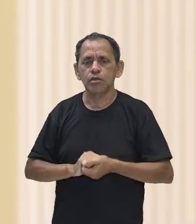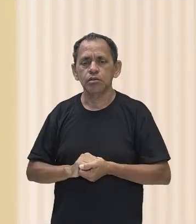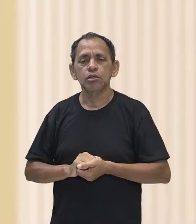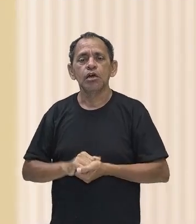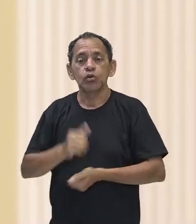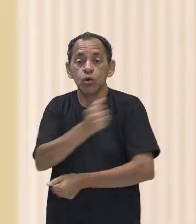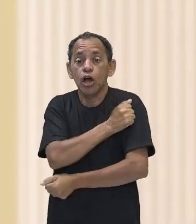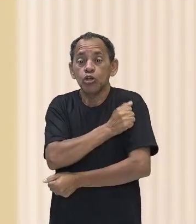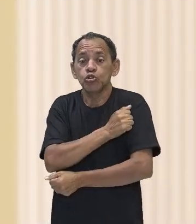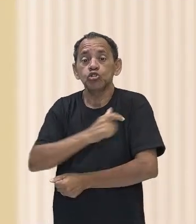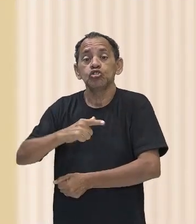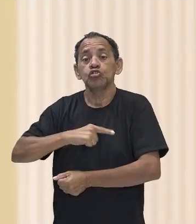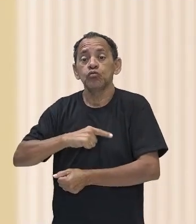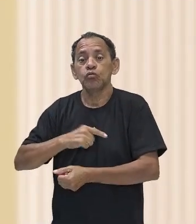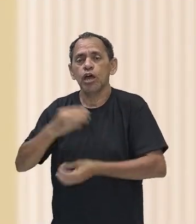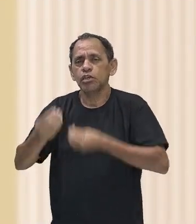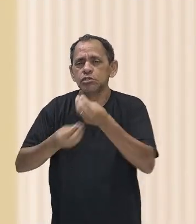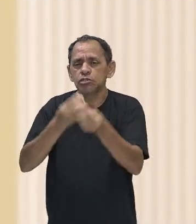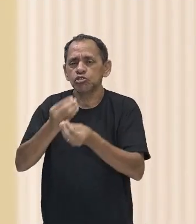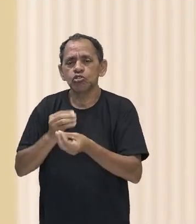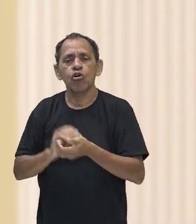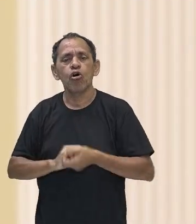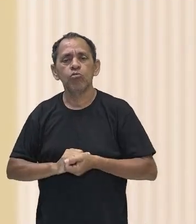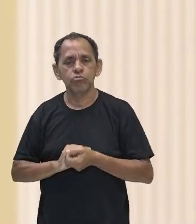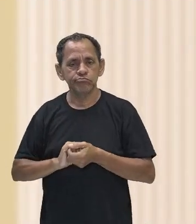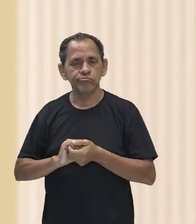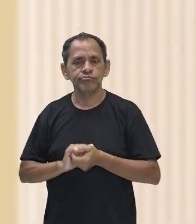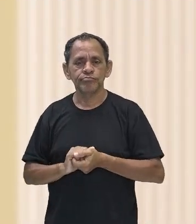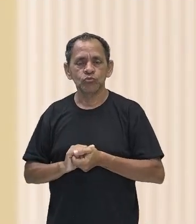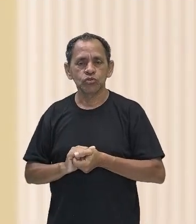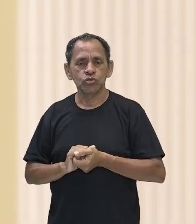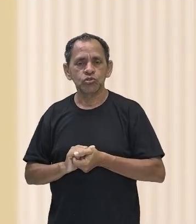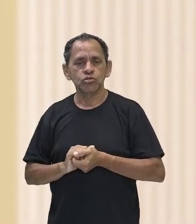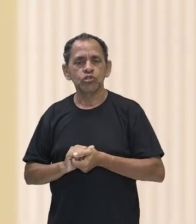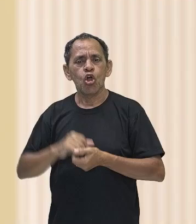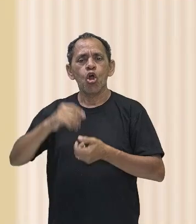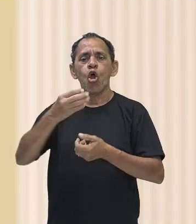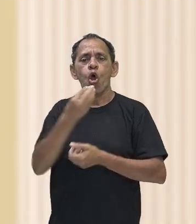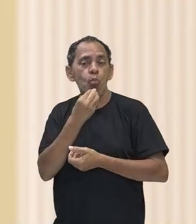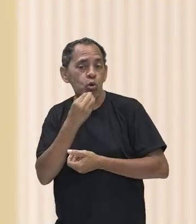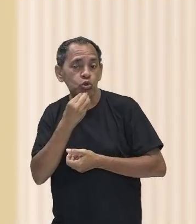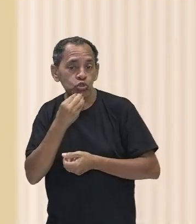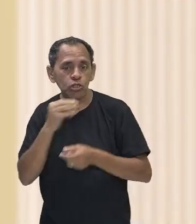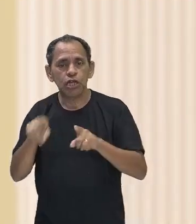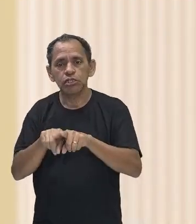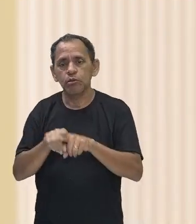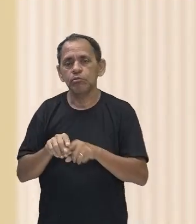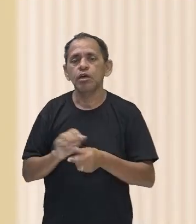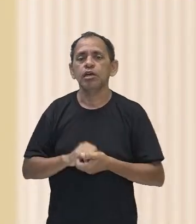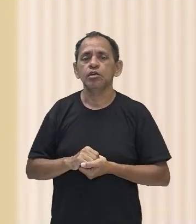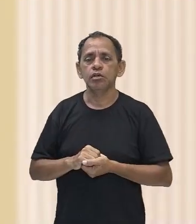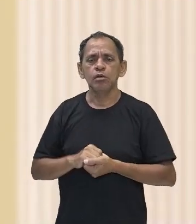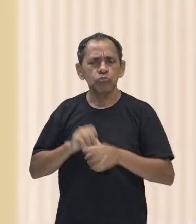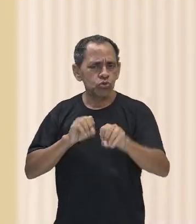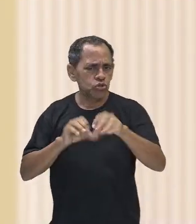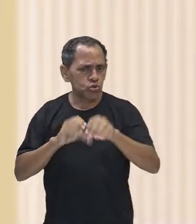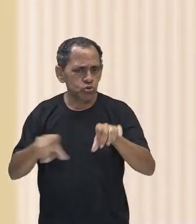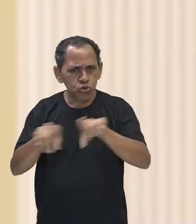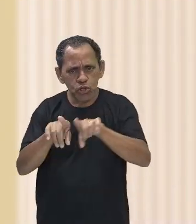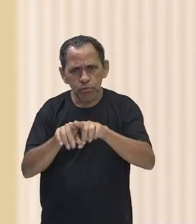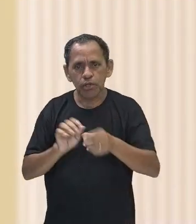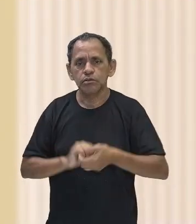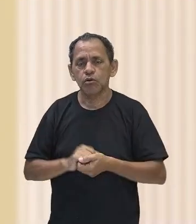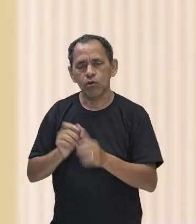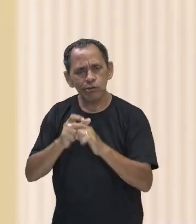condições, as melhores condições possíveis para estudar. E eu acho assim que as grandes reivindicações, por exemplo,